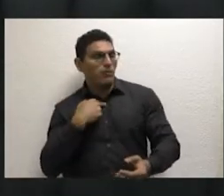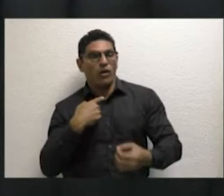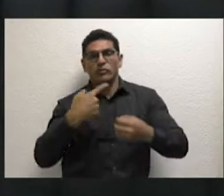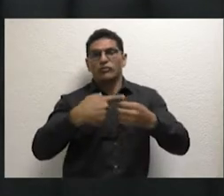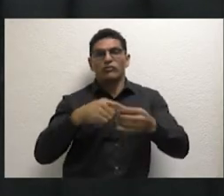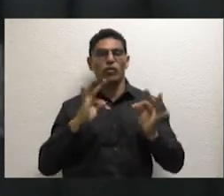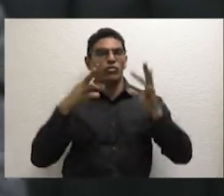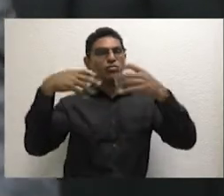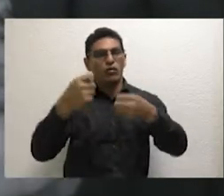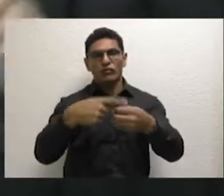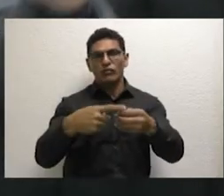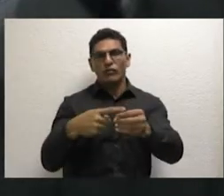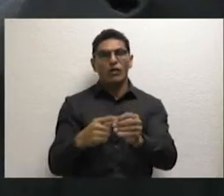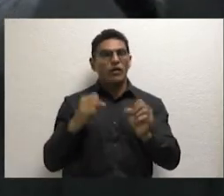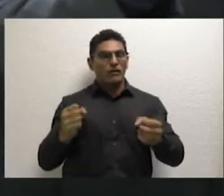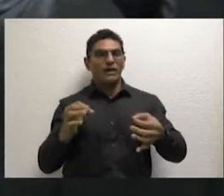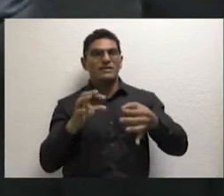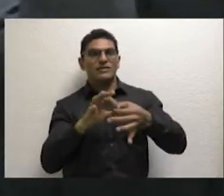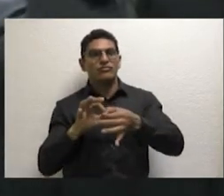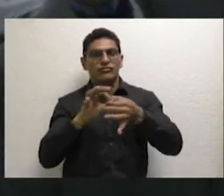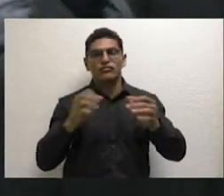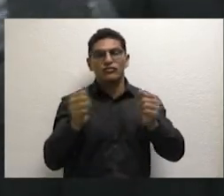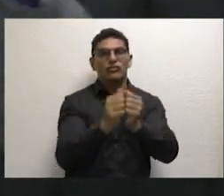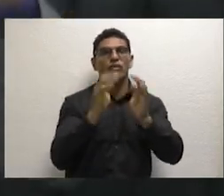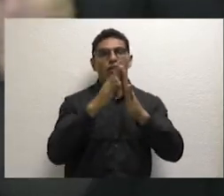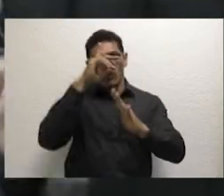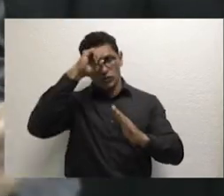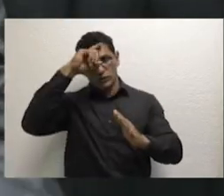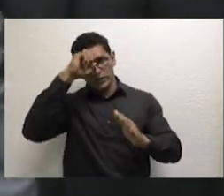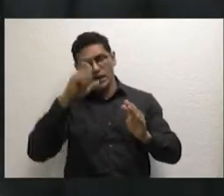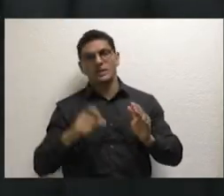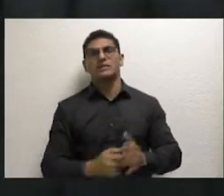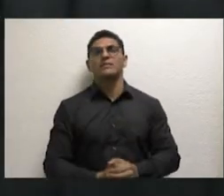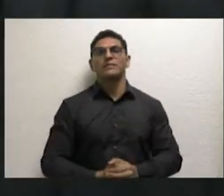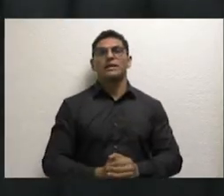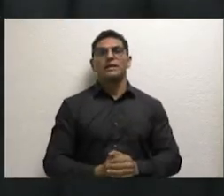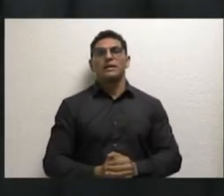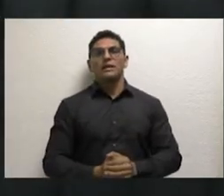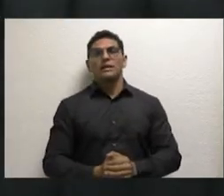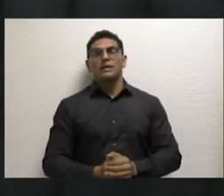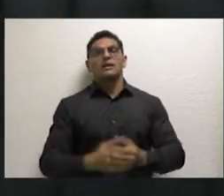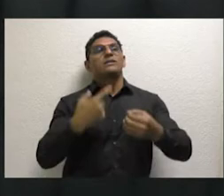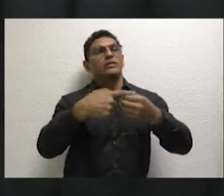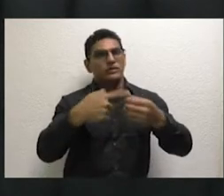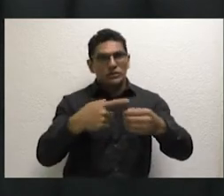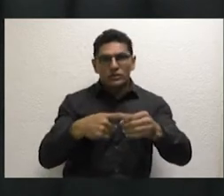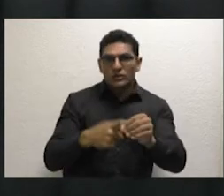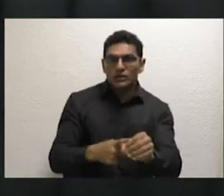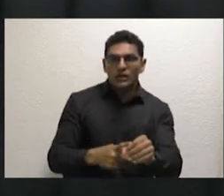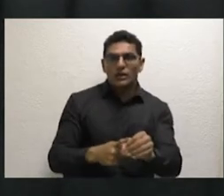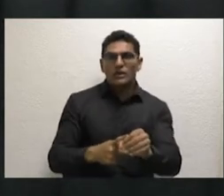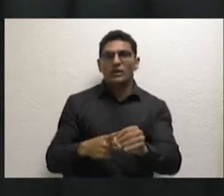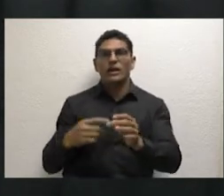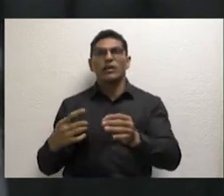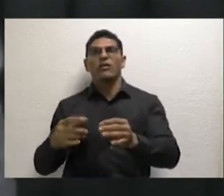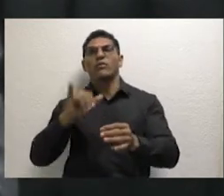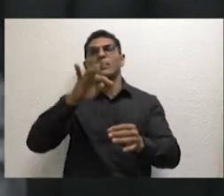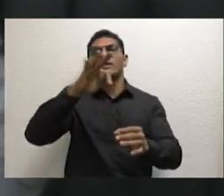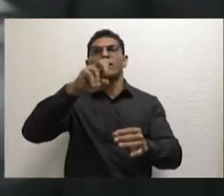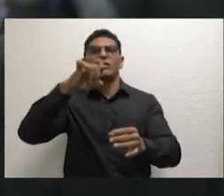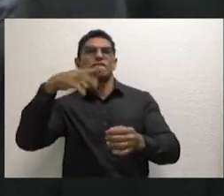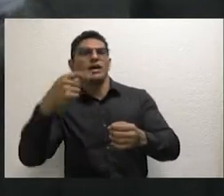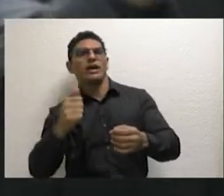do estado que faça parceria com os hospitais e clínicas que estão no interior pelo menos nas cidades polo como Itacoatiara